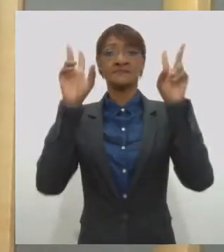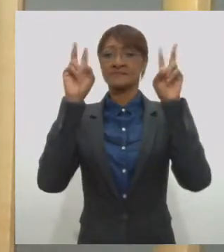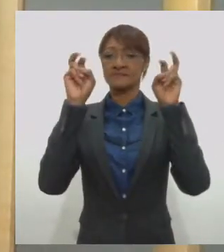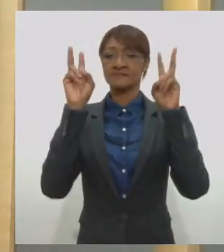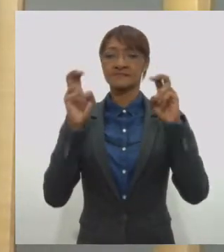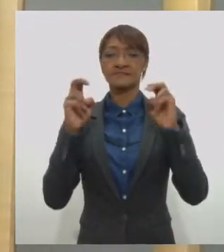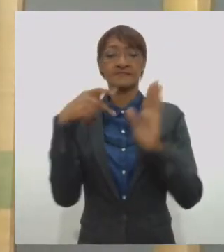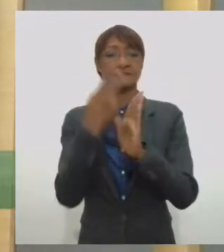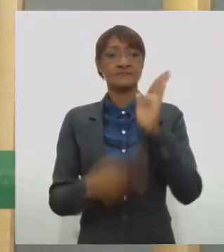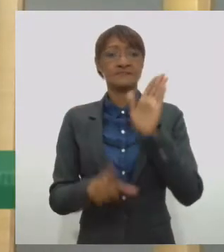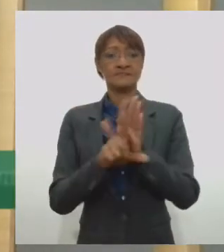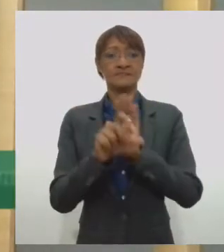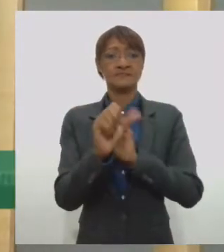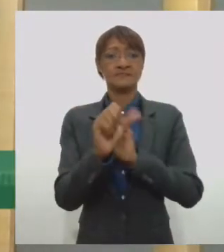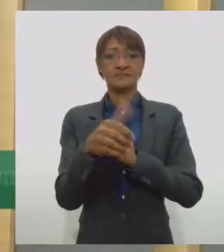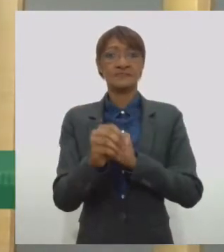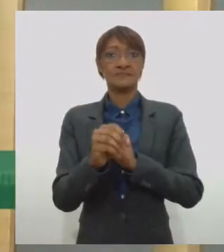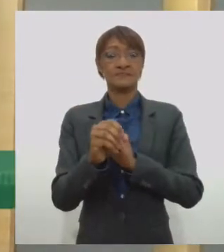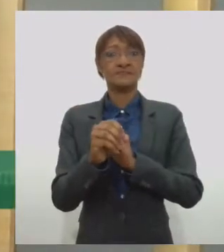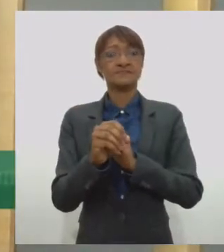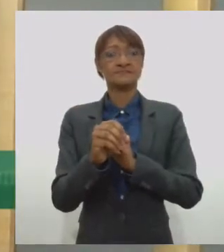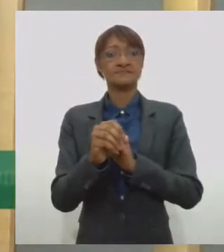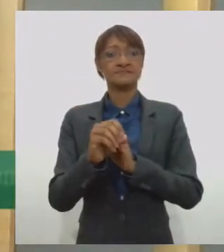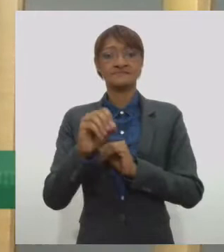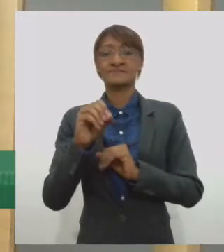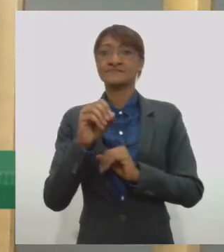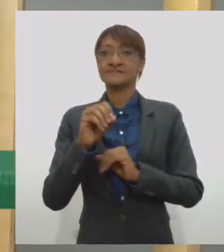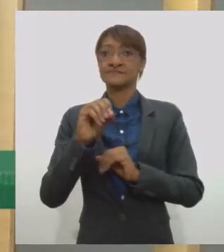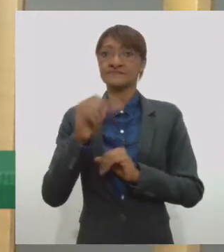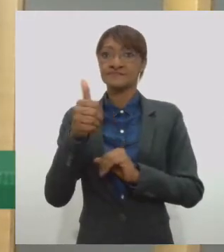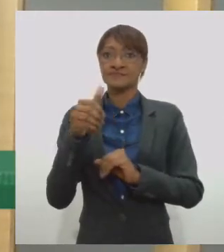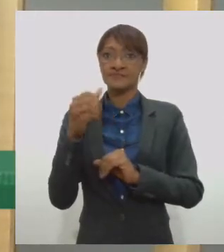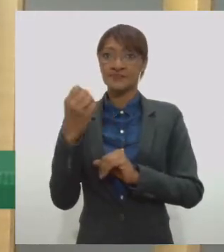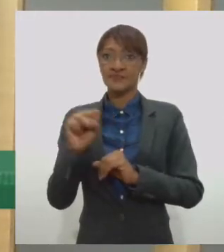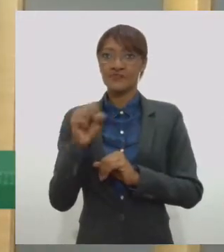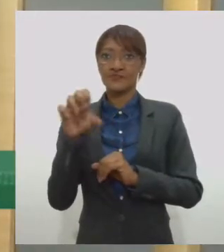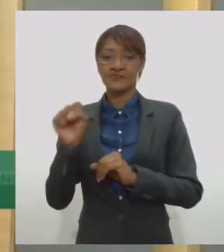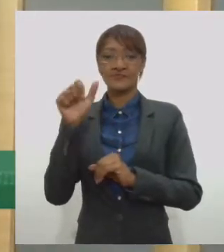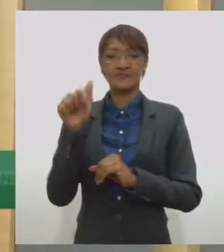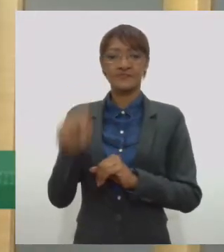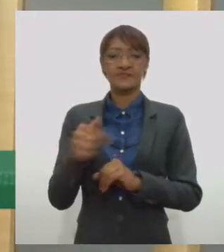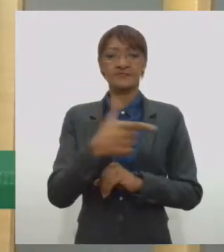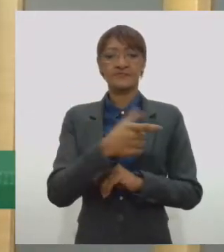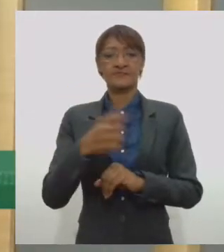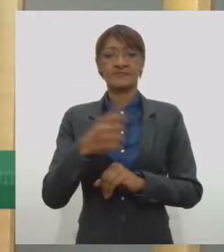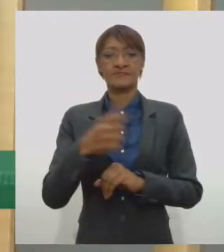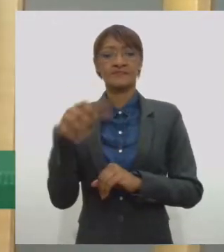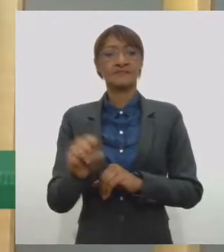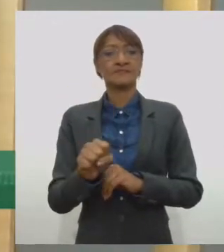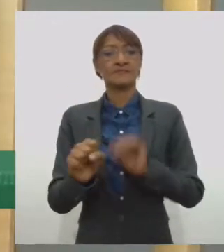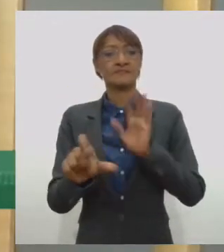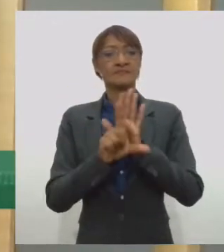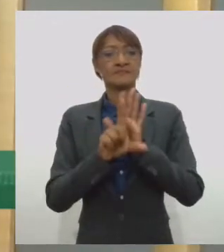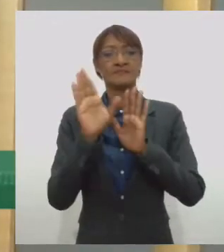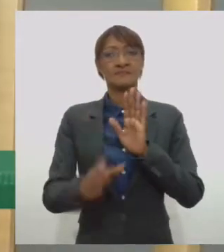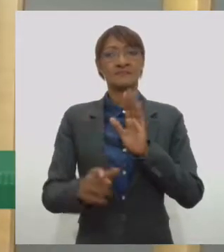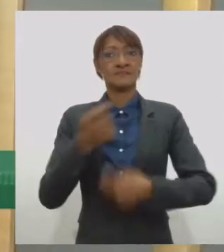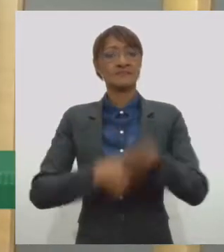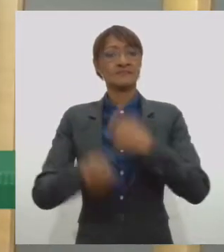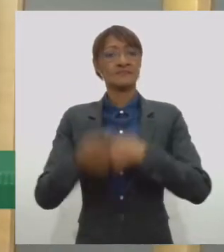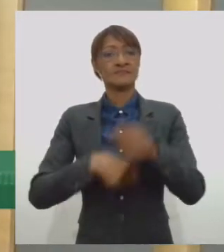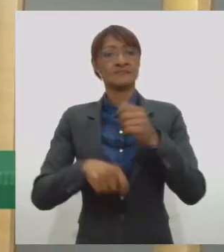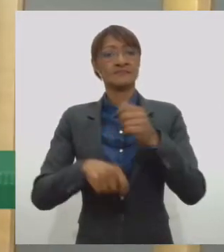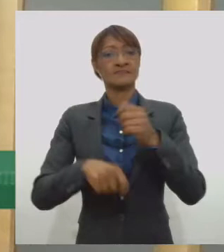lei 10.887 de 2018, que revisa a lei de improbidade administrativa,